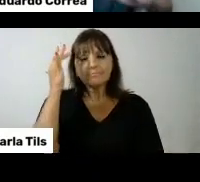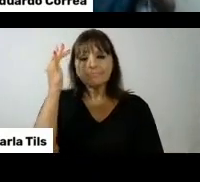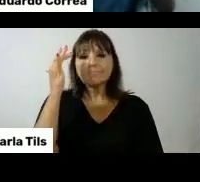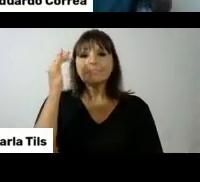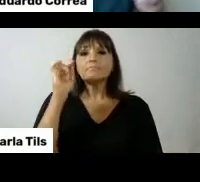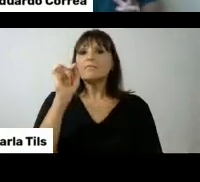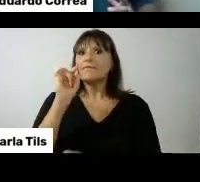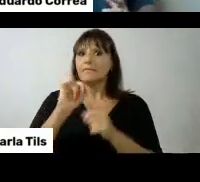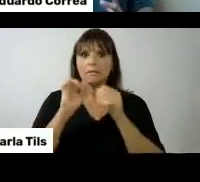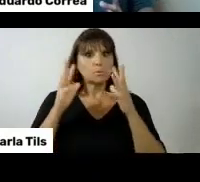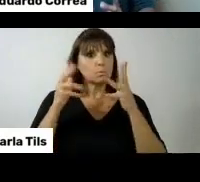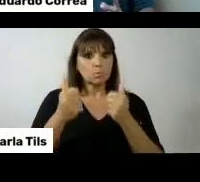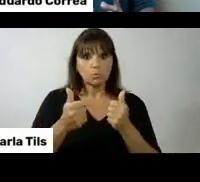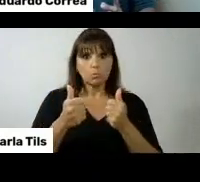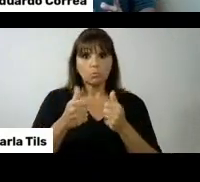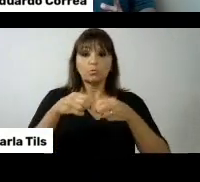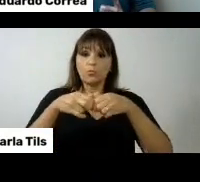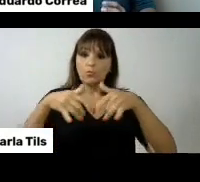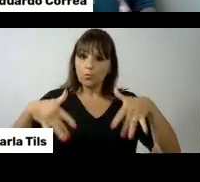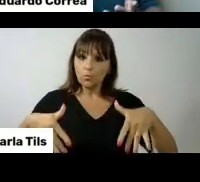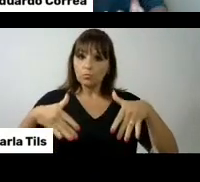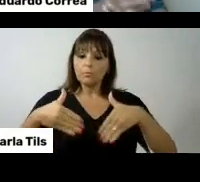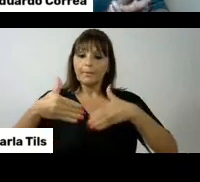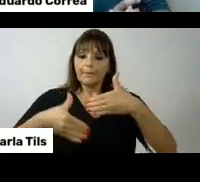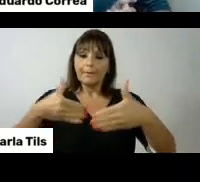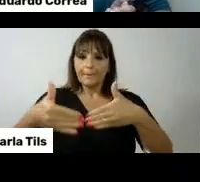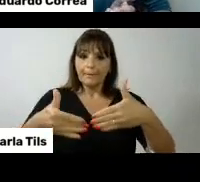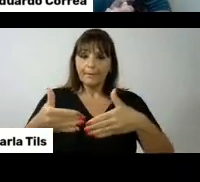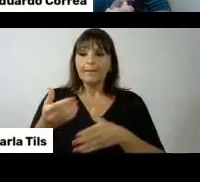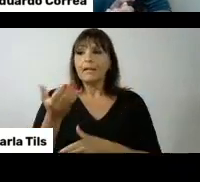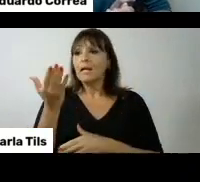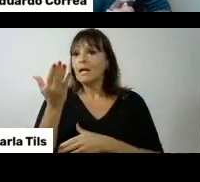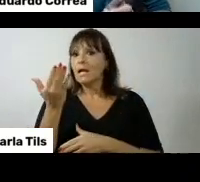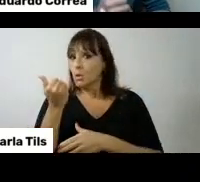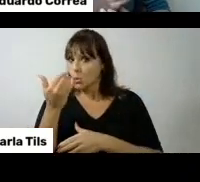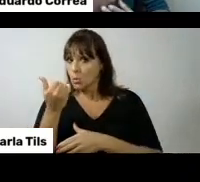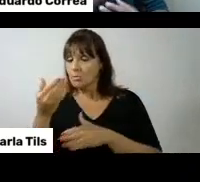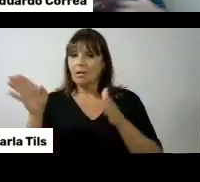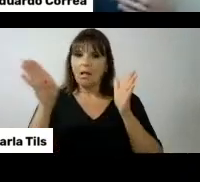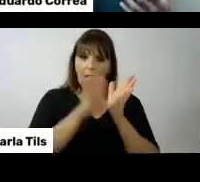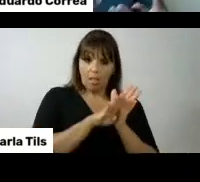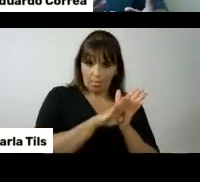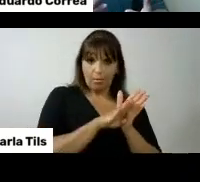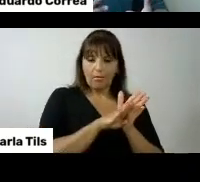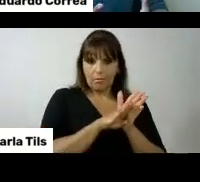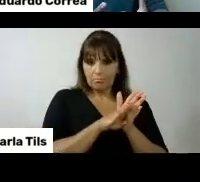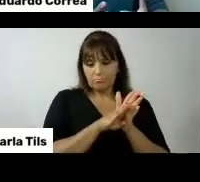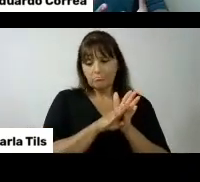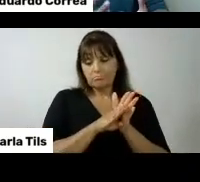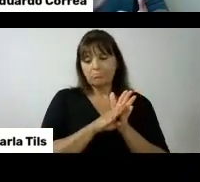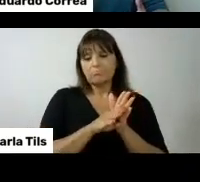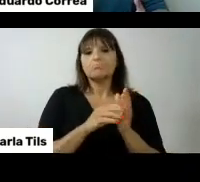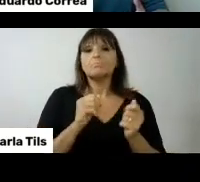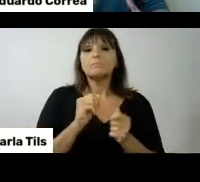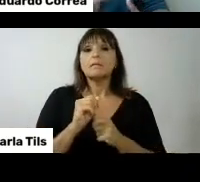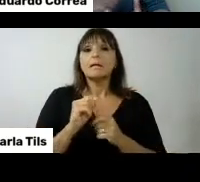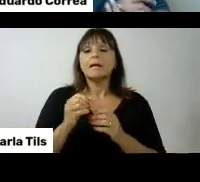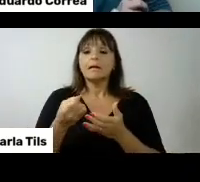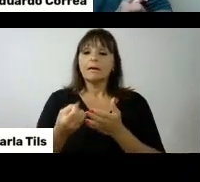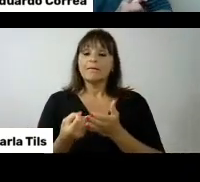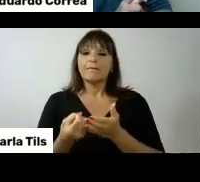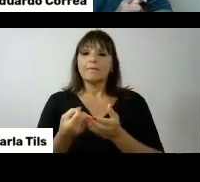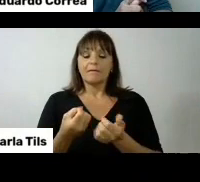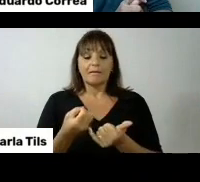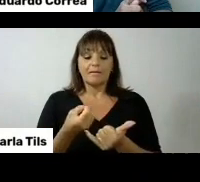a comida chegou até o seu destino, vai chegar uma notificação do seu celular de uma última ação, que é